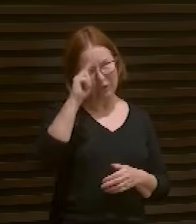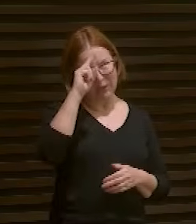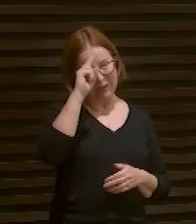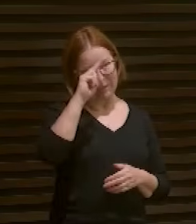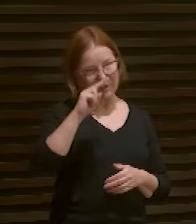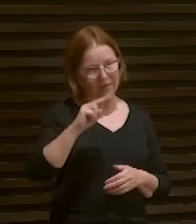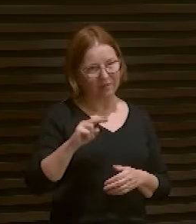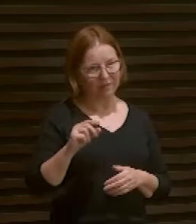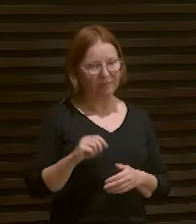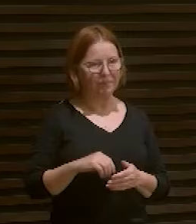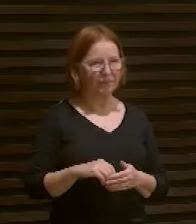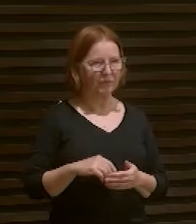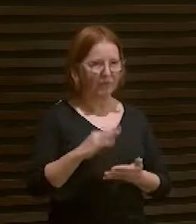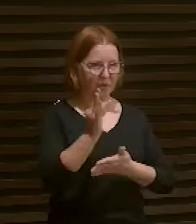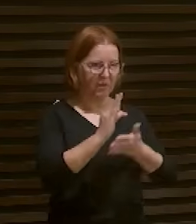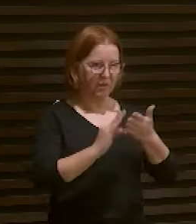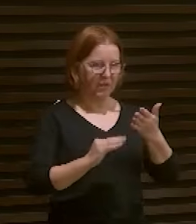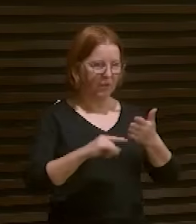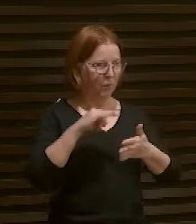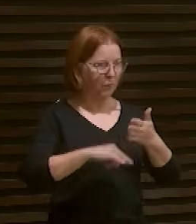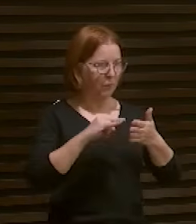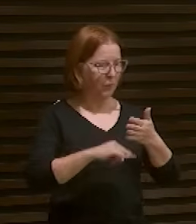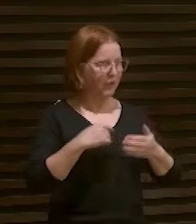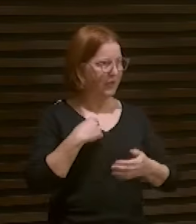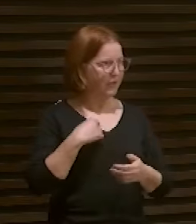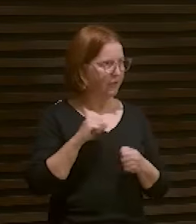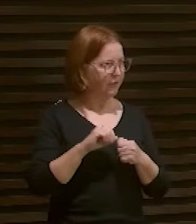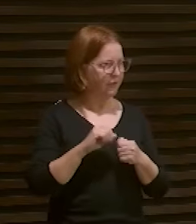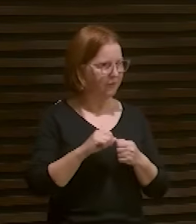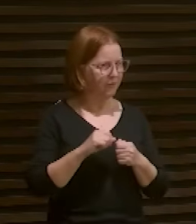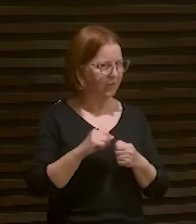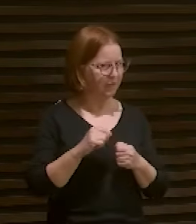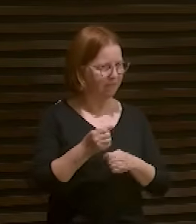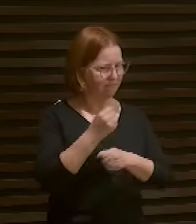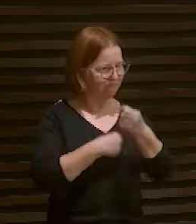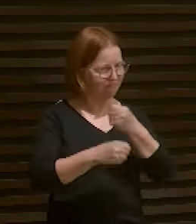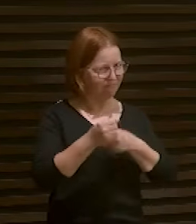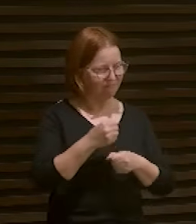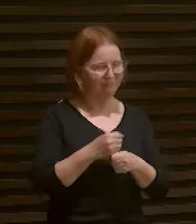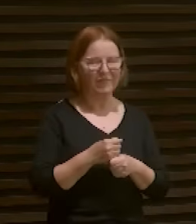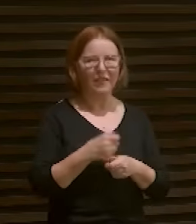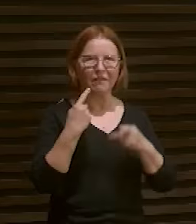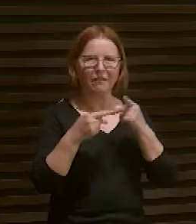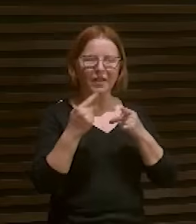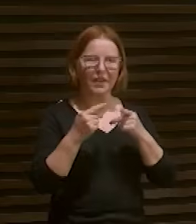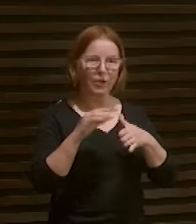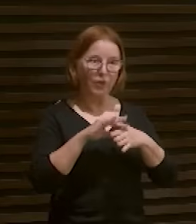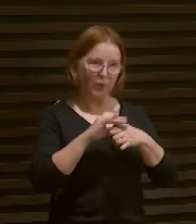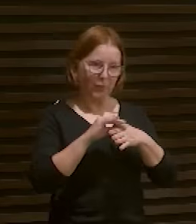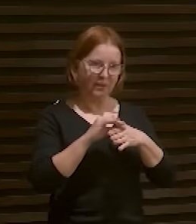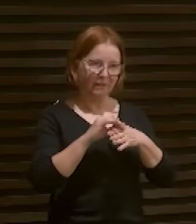pequeno trecho de um boletim que eu fiz uns anos atrás sobre as doenças